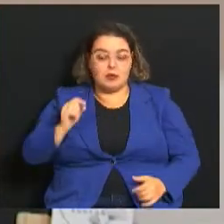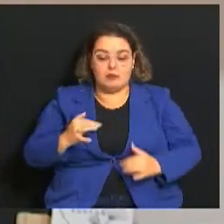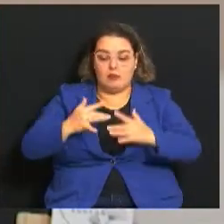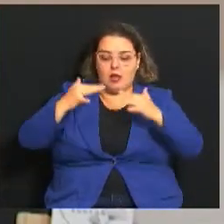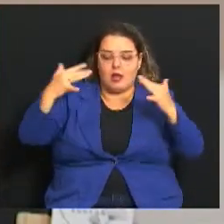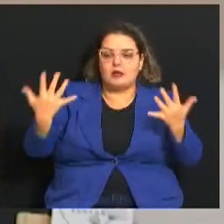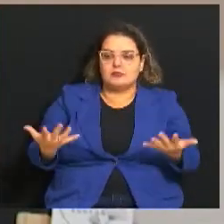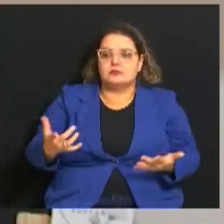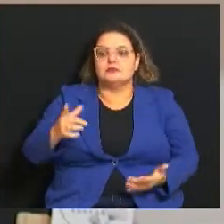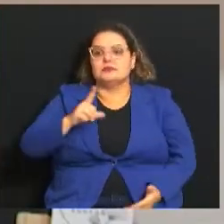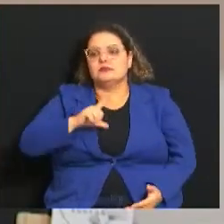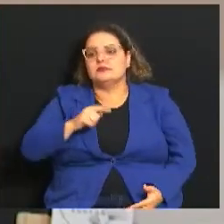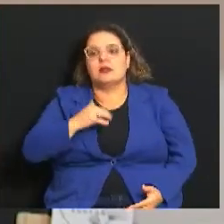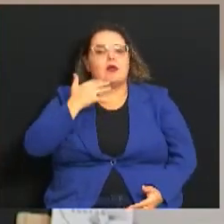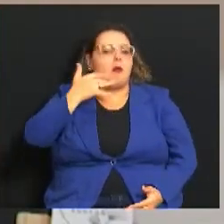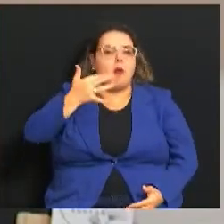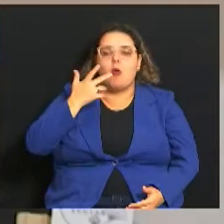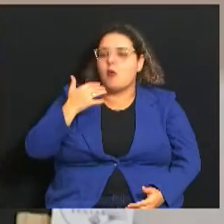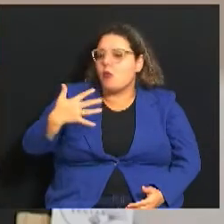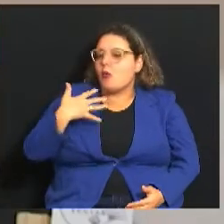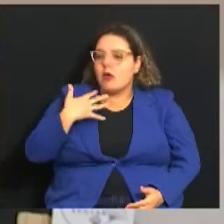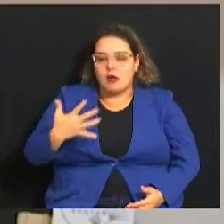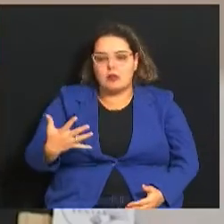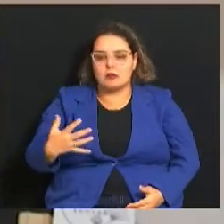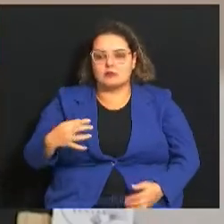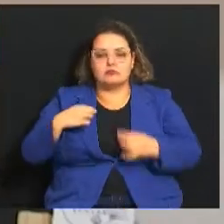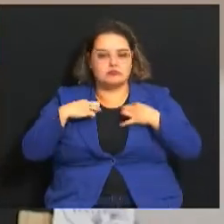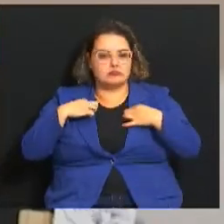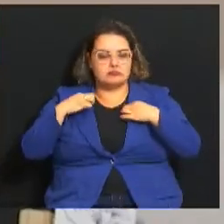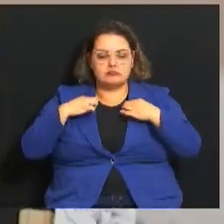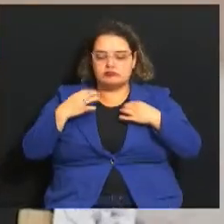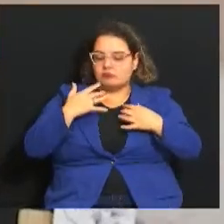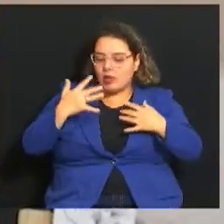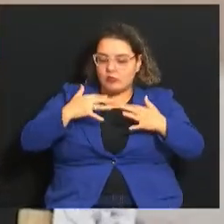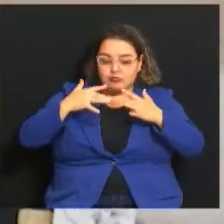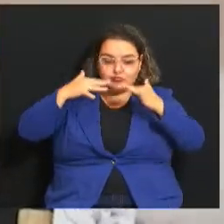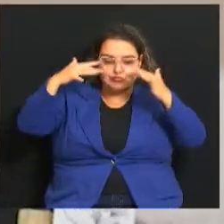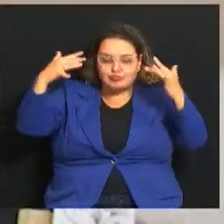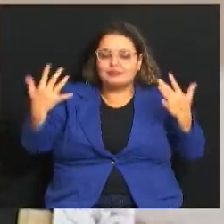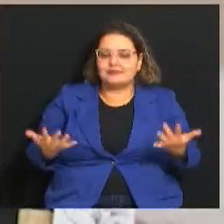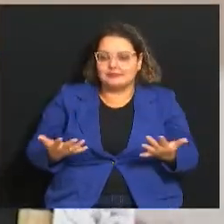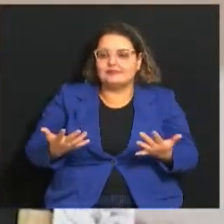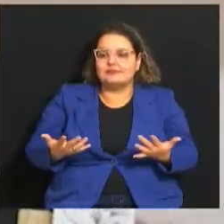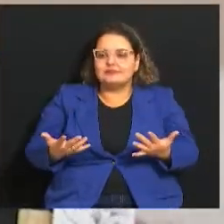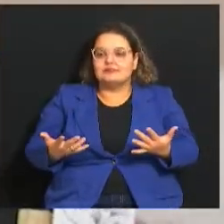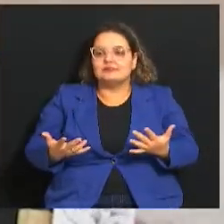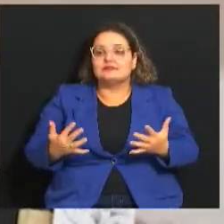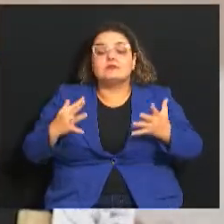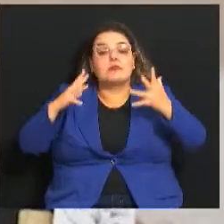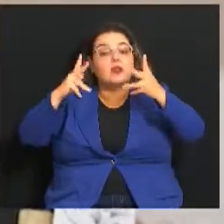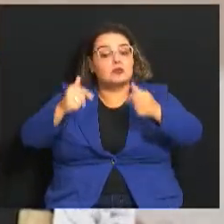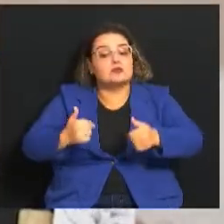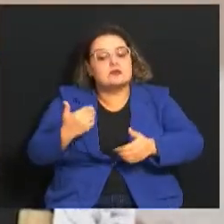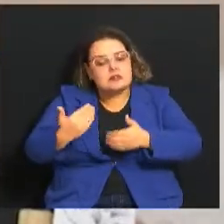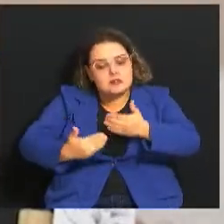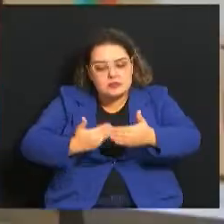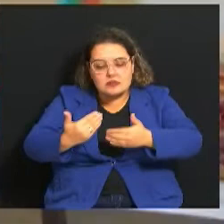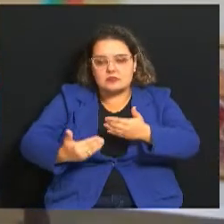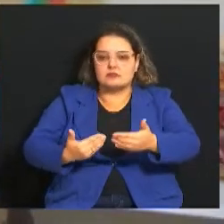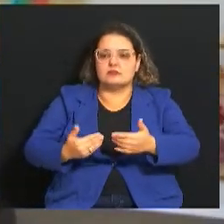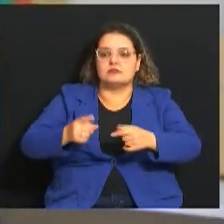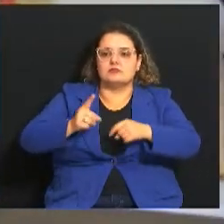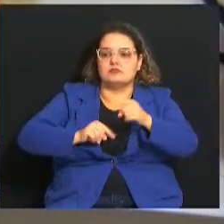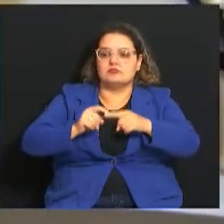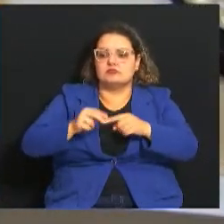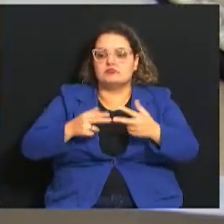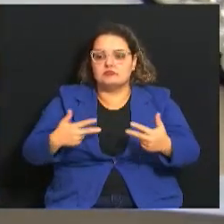a questão do colorido. As roupas são muito coloridas, tons vibrantes. Então a gente traz todo esse processo desses elementos